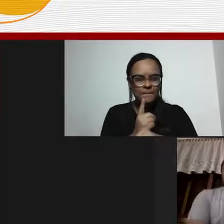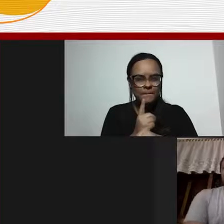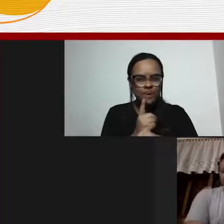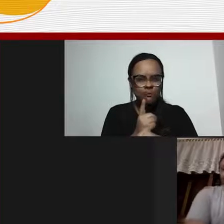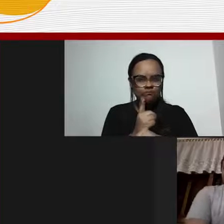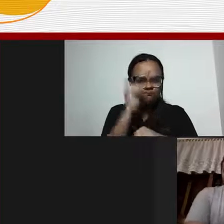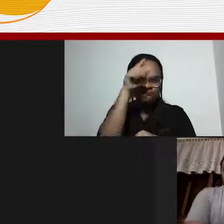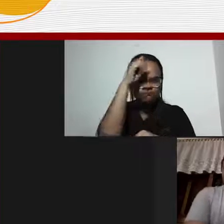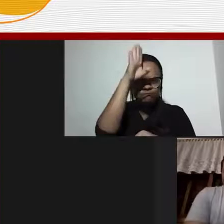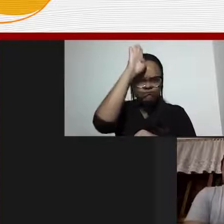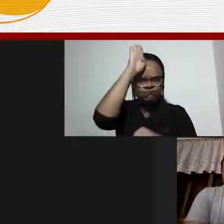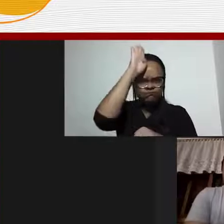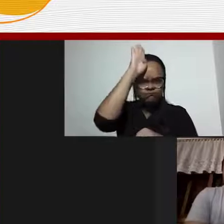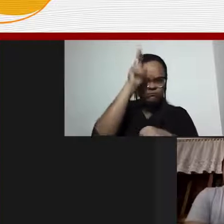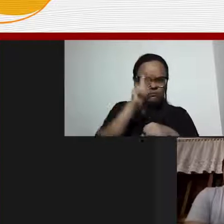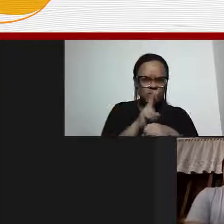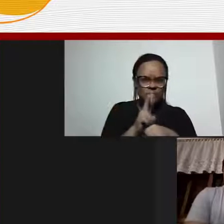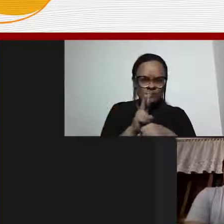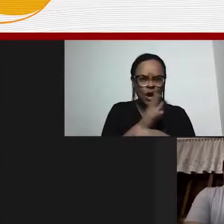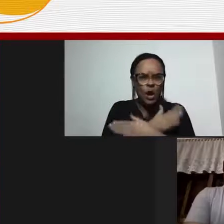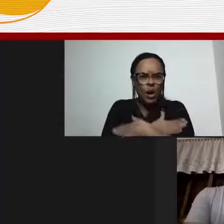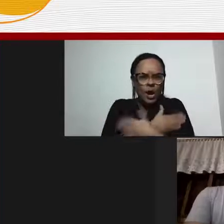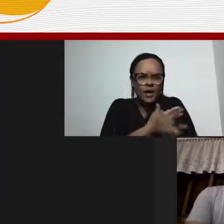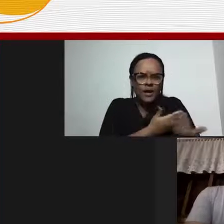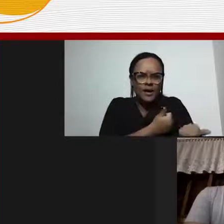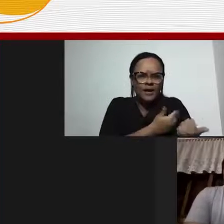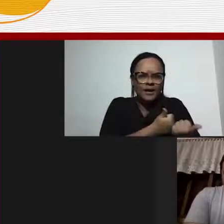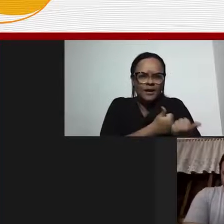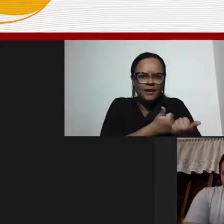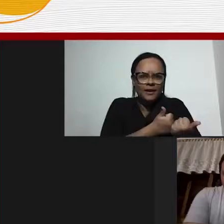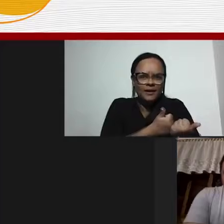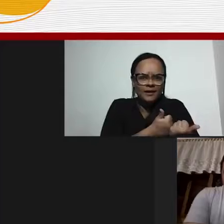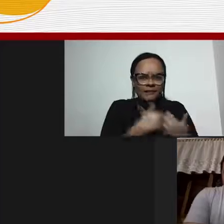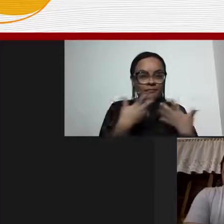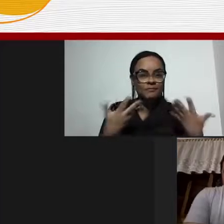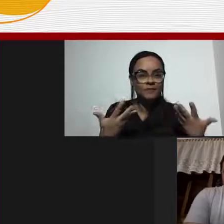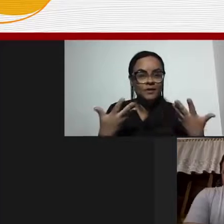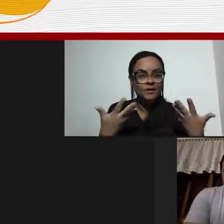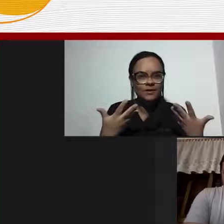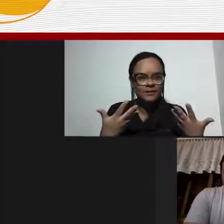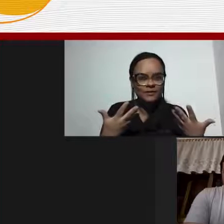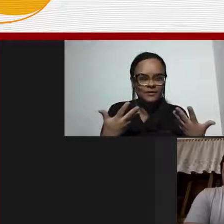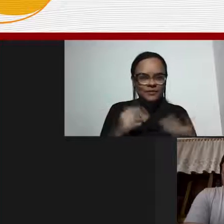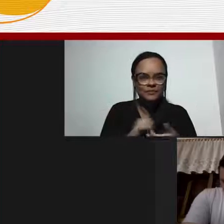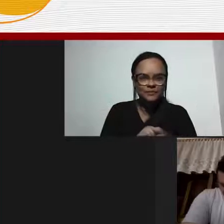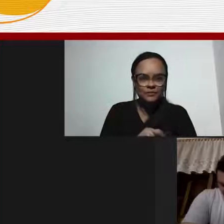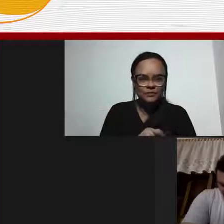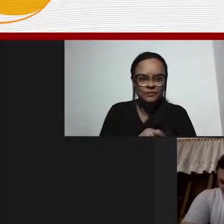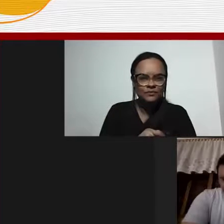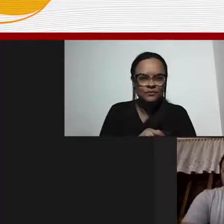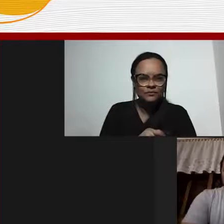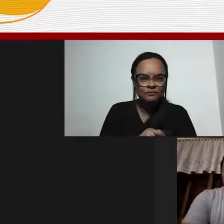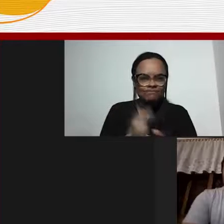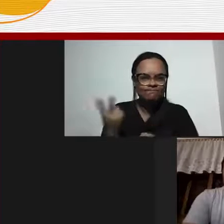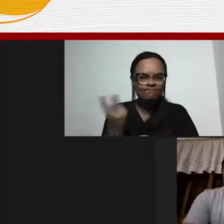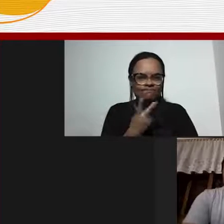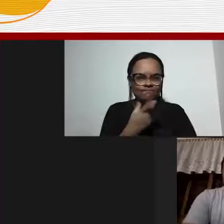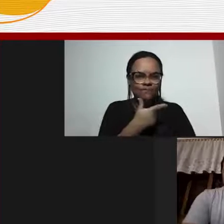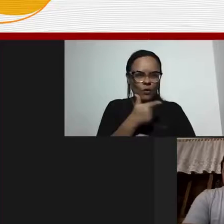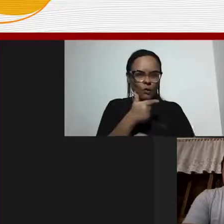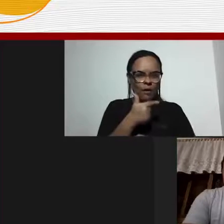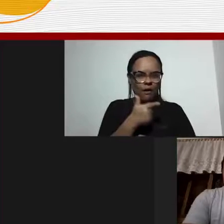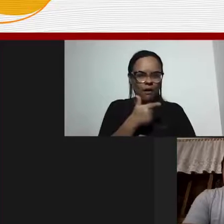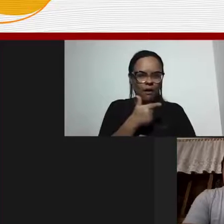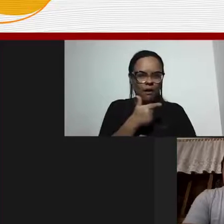bombeiro, e veio um jovem me abraçar. Quando o jovem me abraçou, ele só estava com duas pistolas na sua